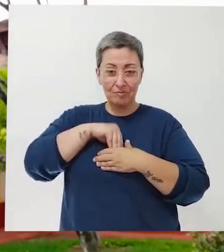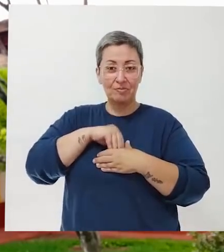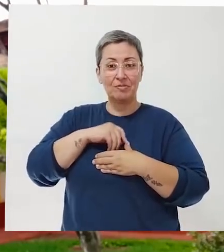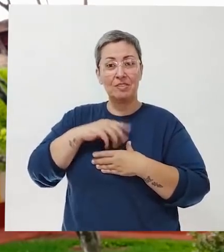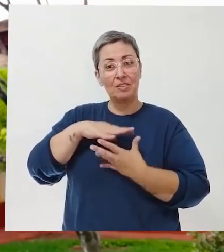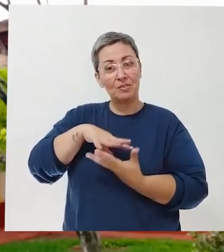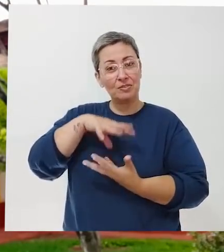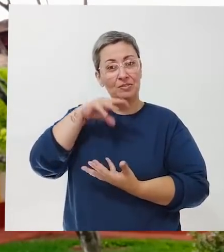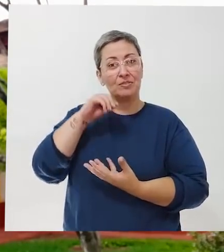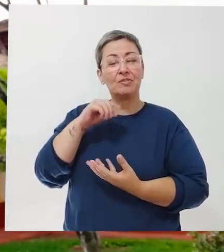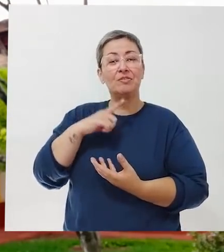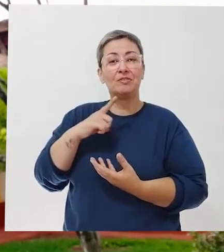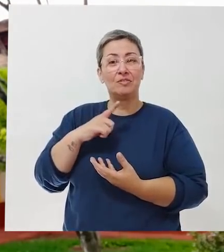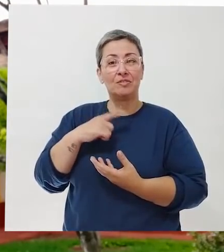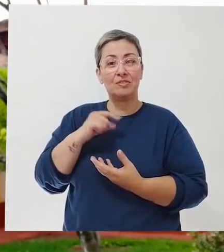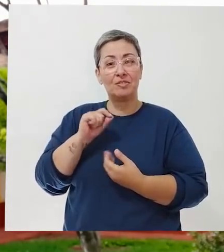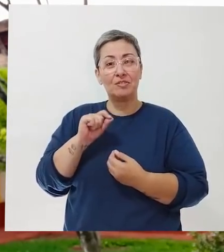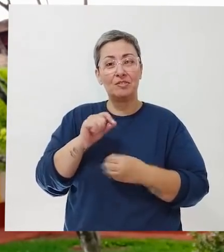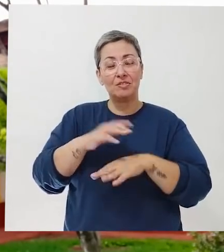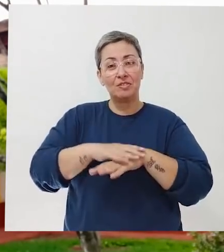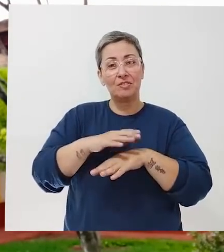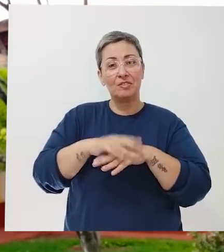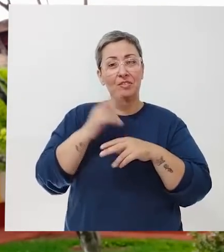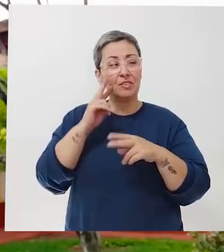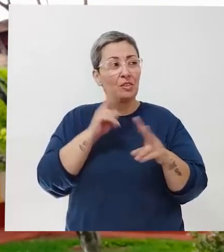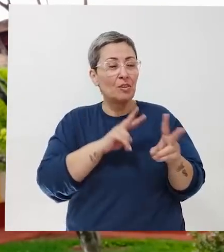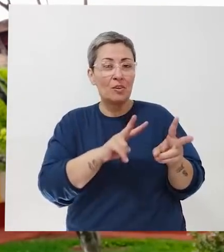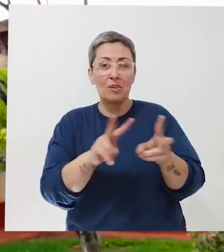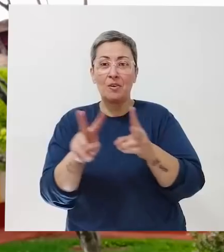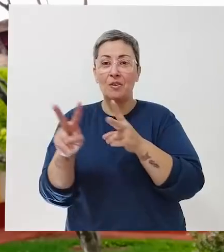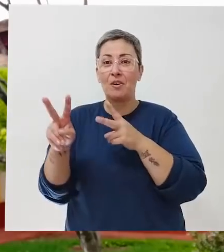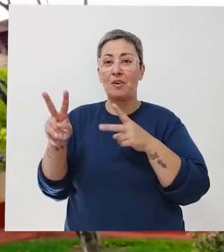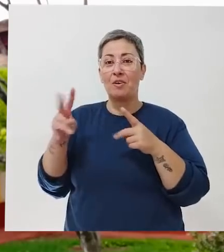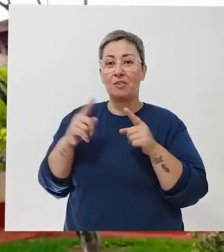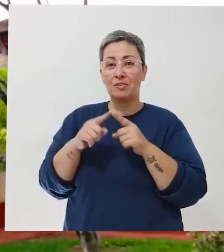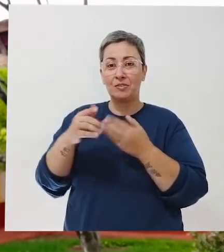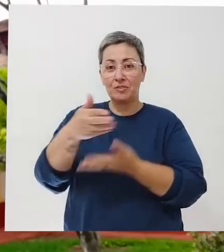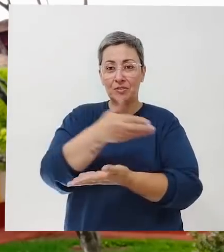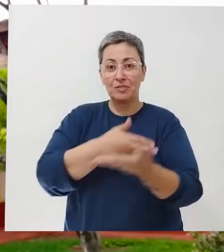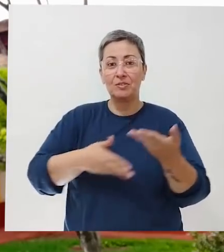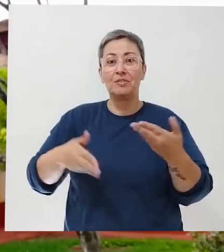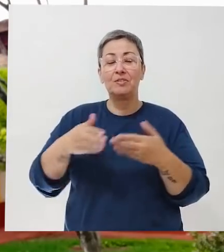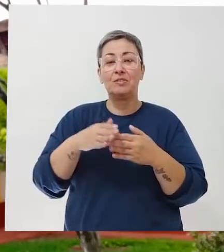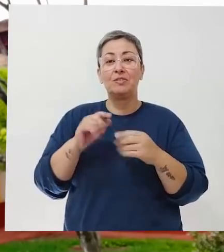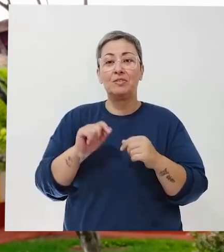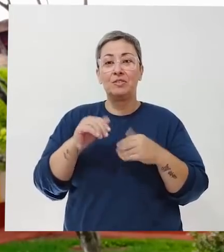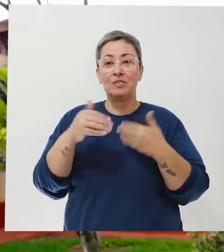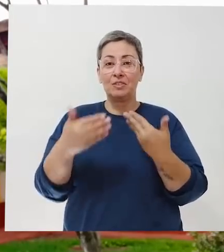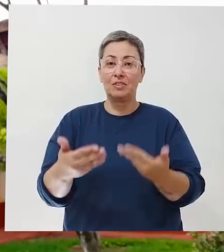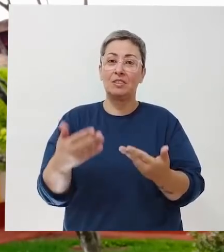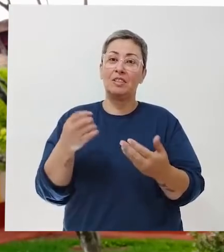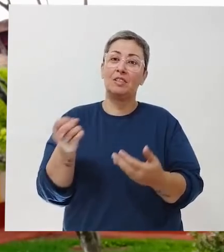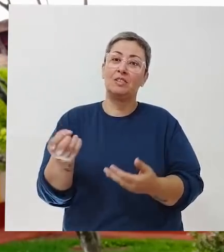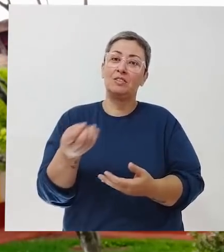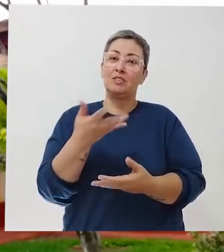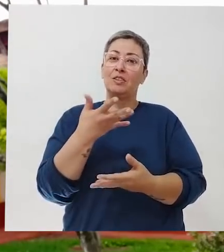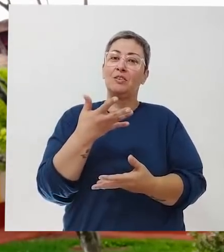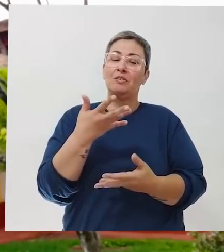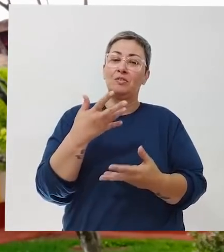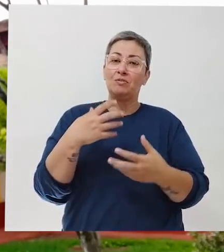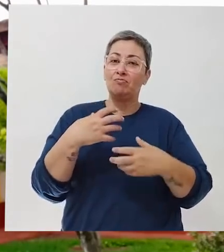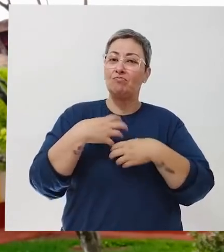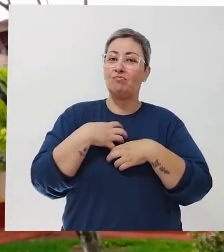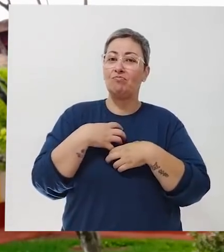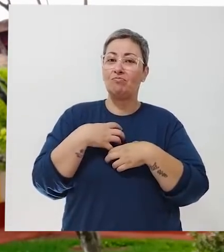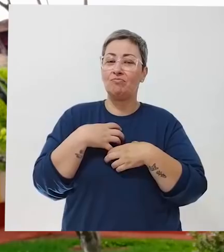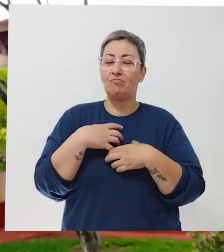nossa alma. E faz com que a gente enxergue isso que está acontecendo dentro da gente e dê uma nova cara,